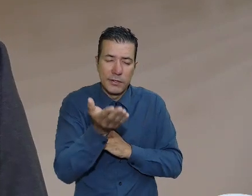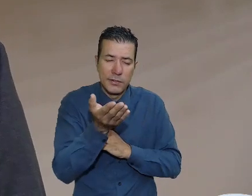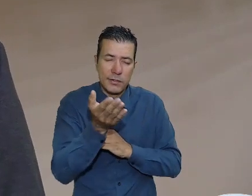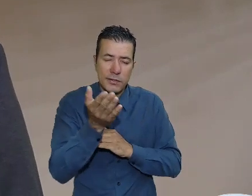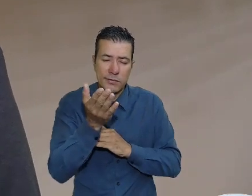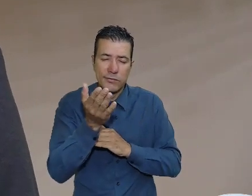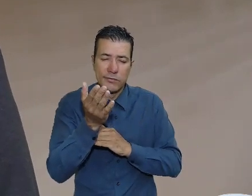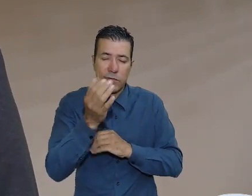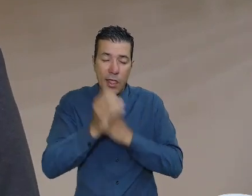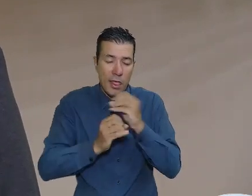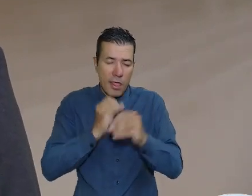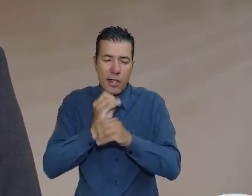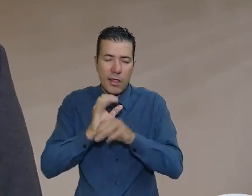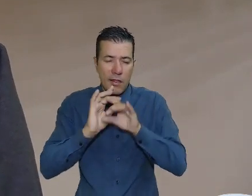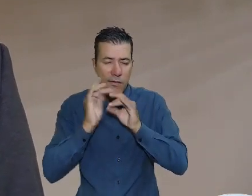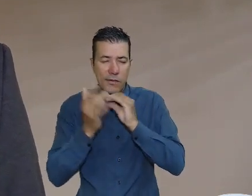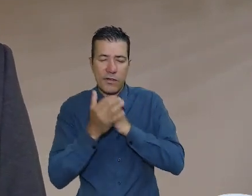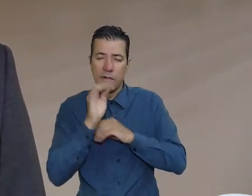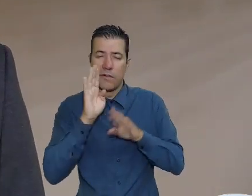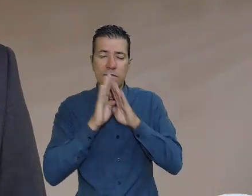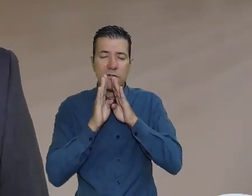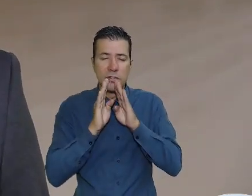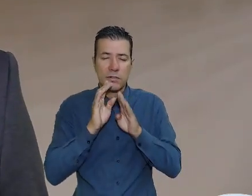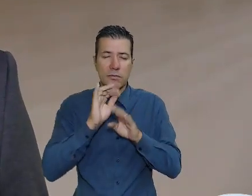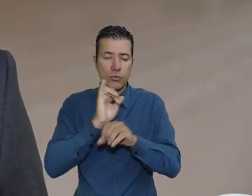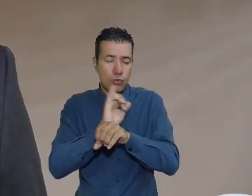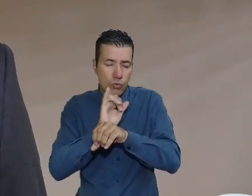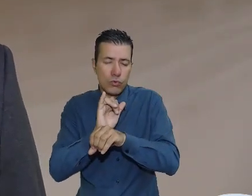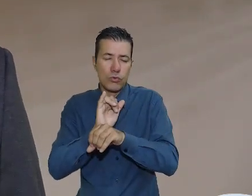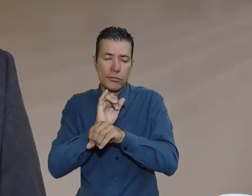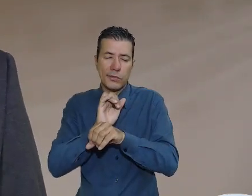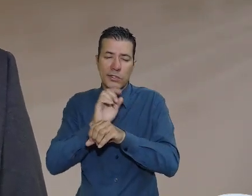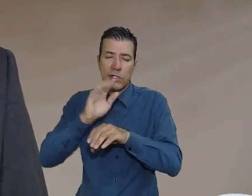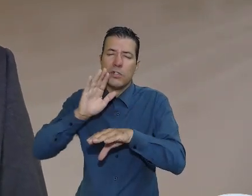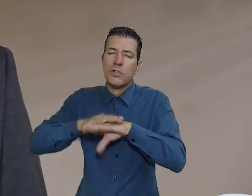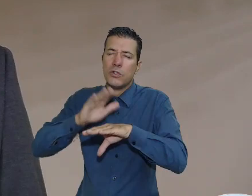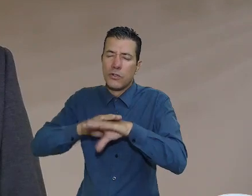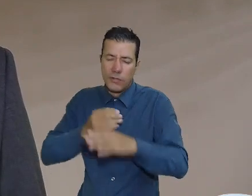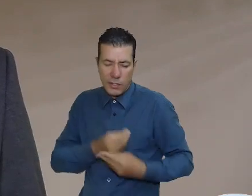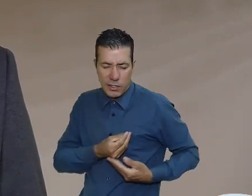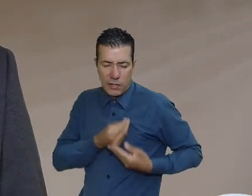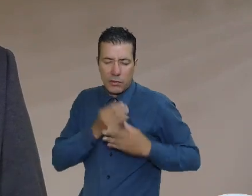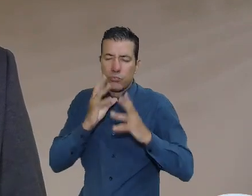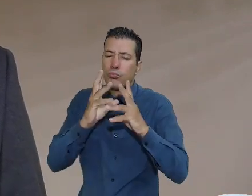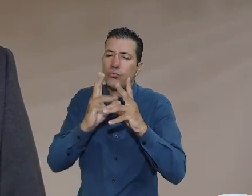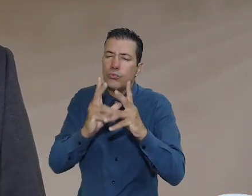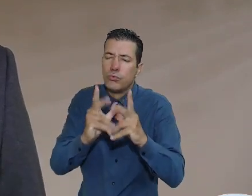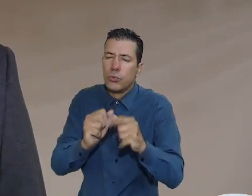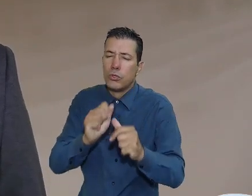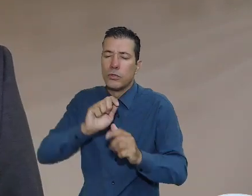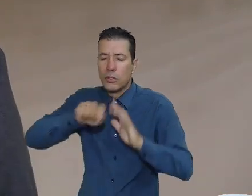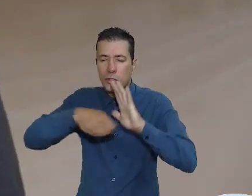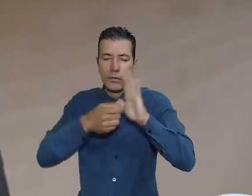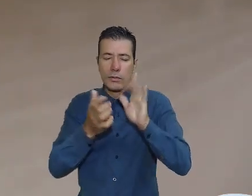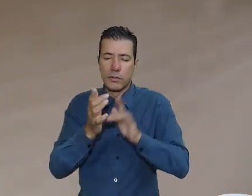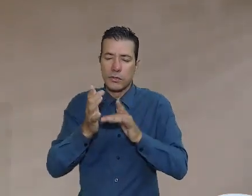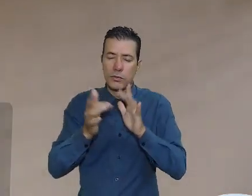acompanham, é o nosso desejo, em agradecimento por tudo que o Senhor tem feito por nós, em nome de Jesus.